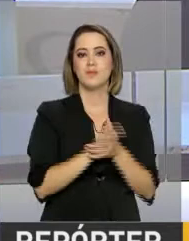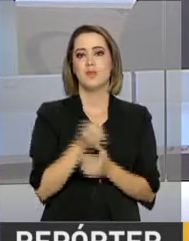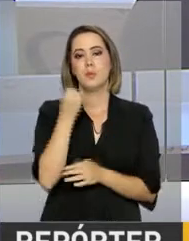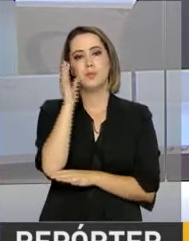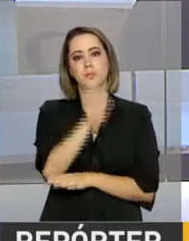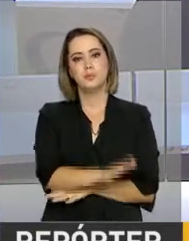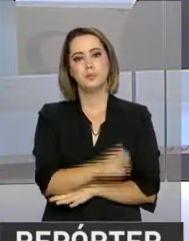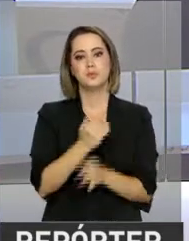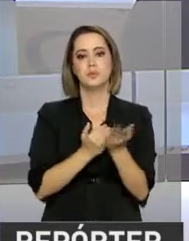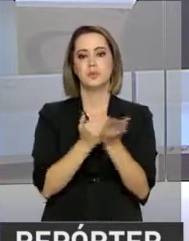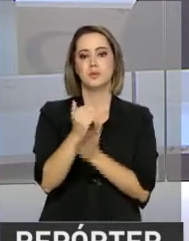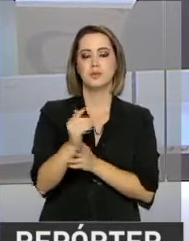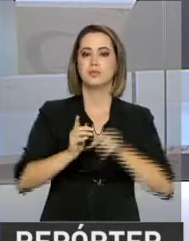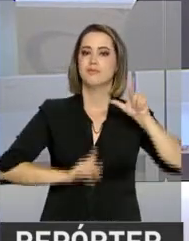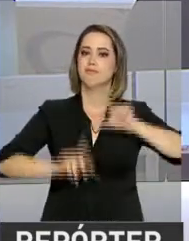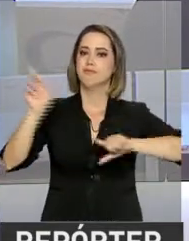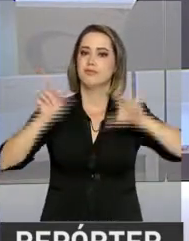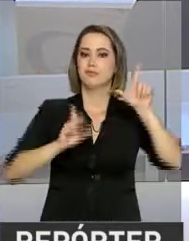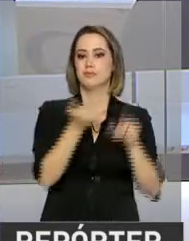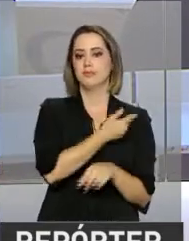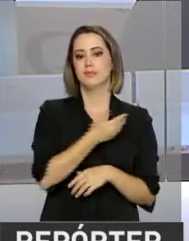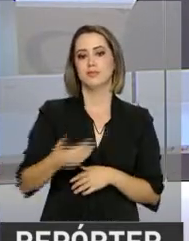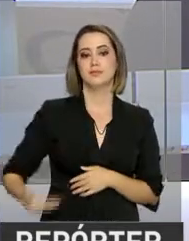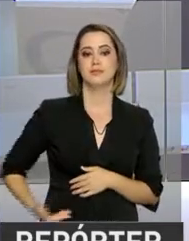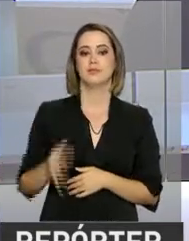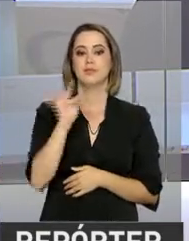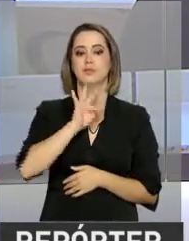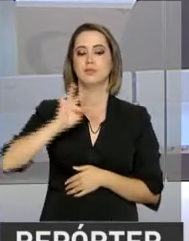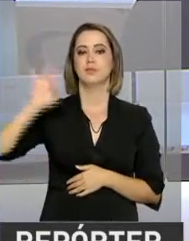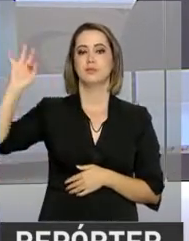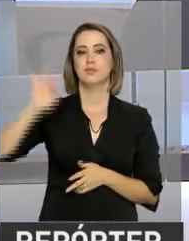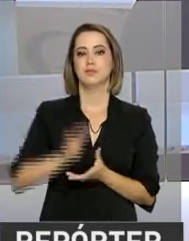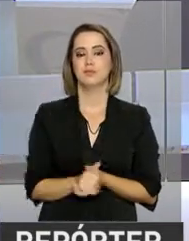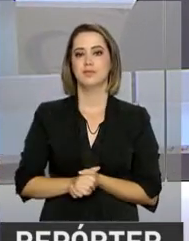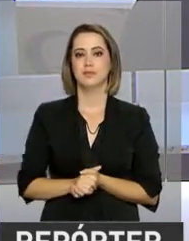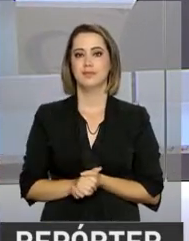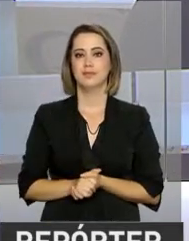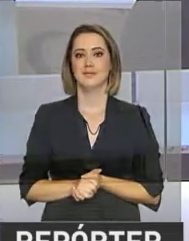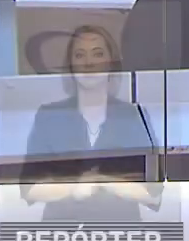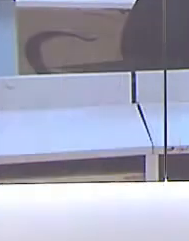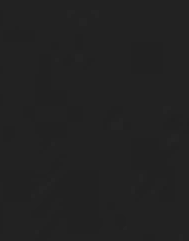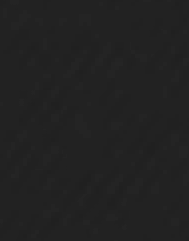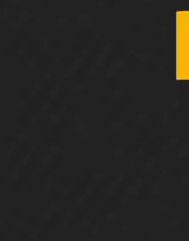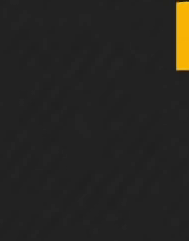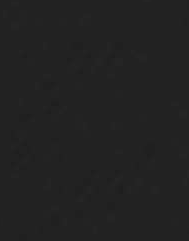Uma boa tarde para você. Continue com a gente aqui na NBR, a TV do Governo Federal.